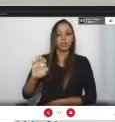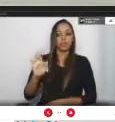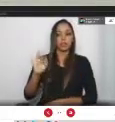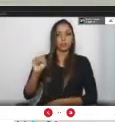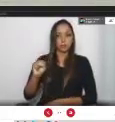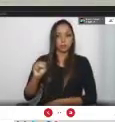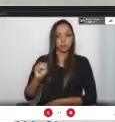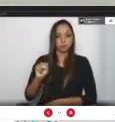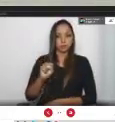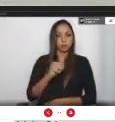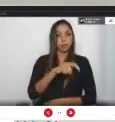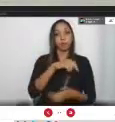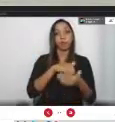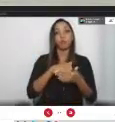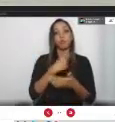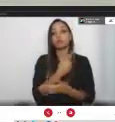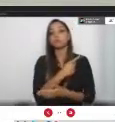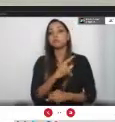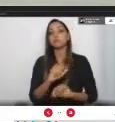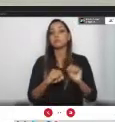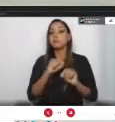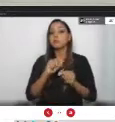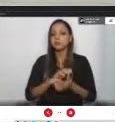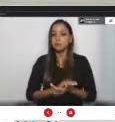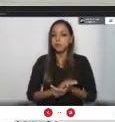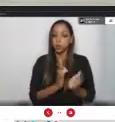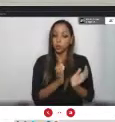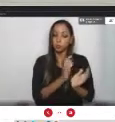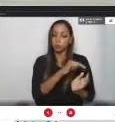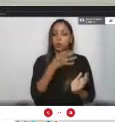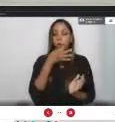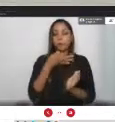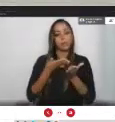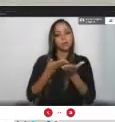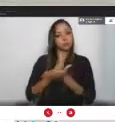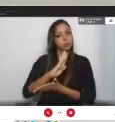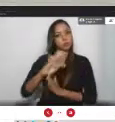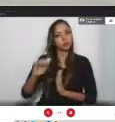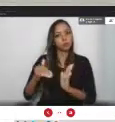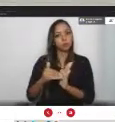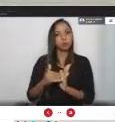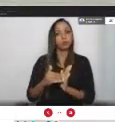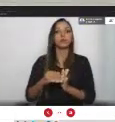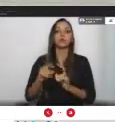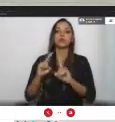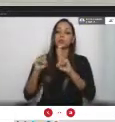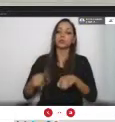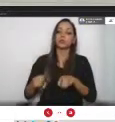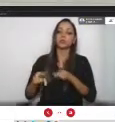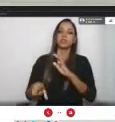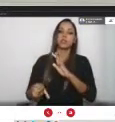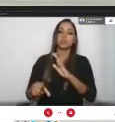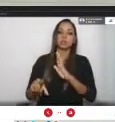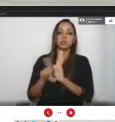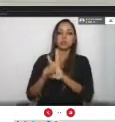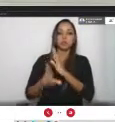voto. A comissão opina pela aprovação total do projeto de lei complementar